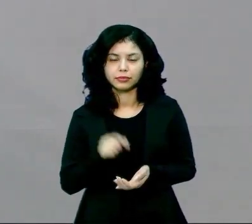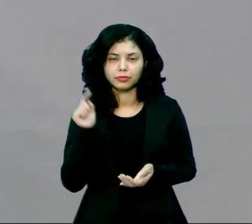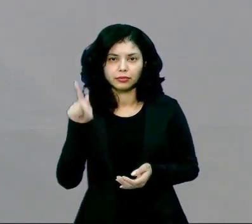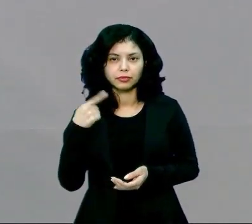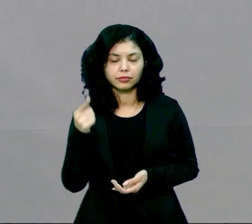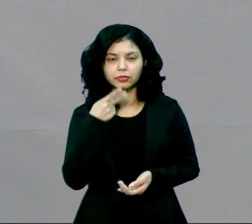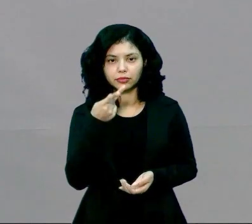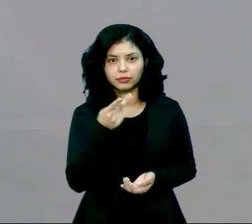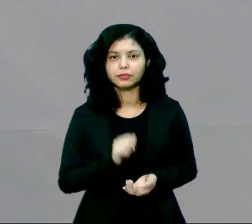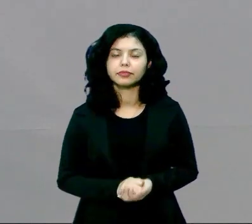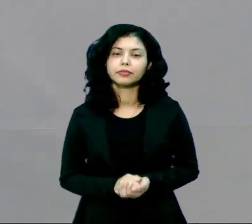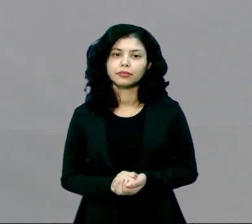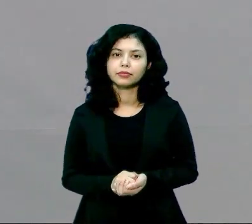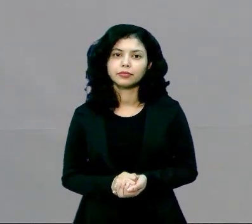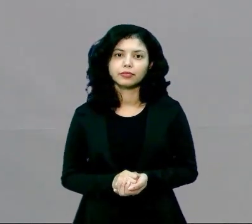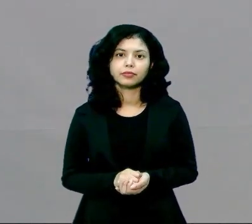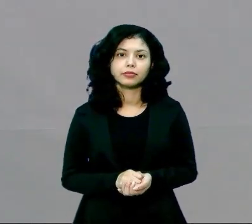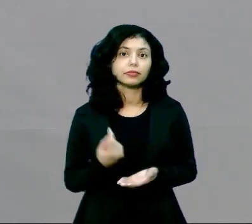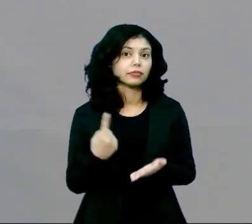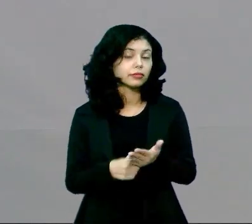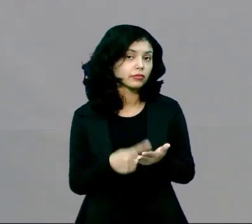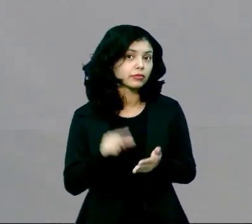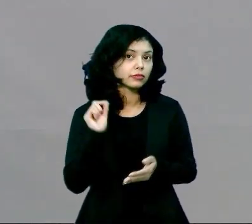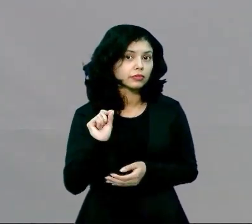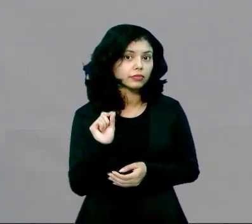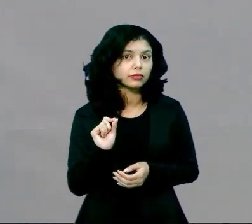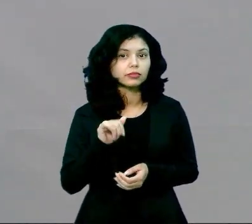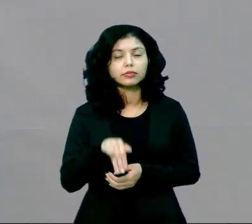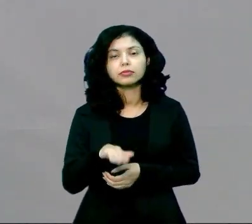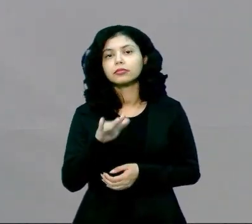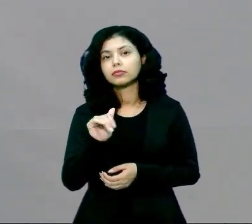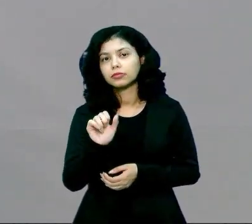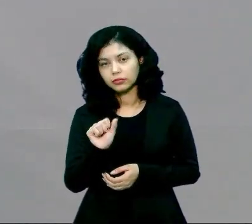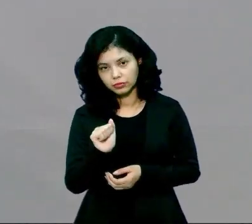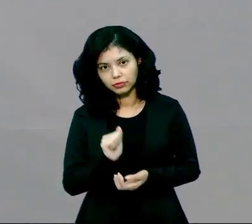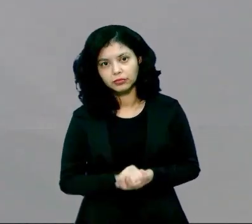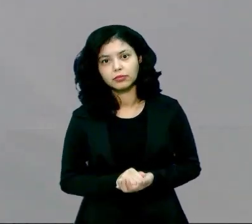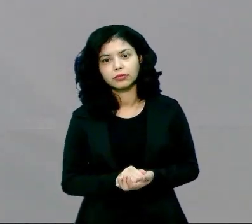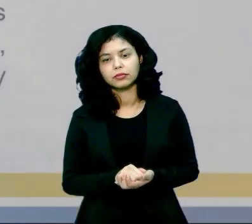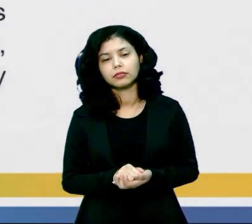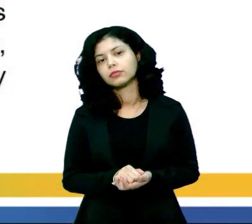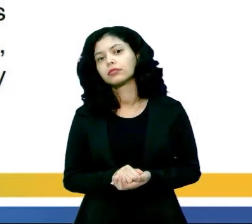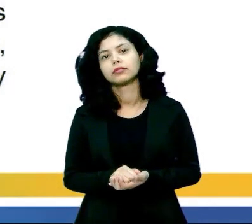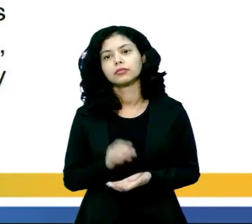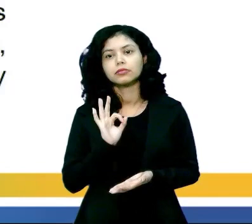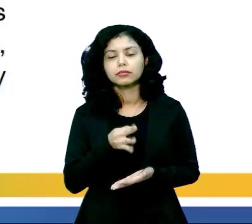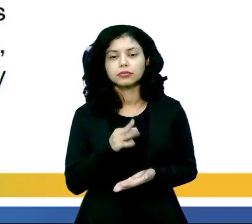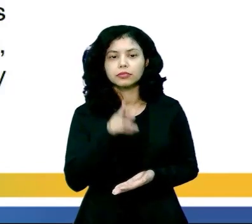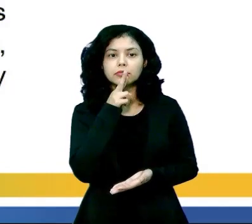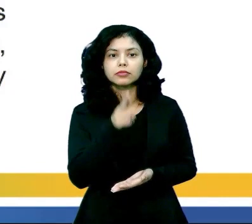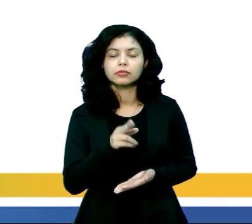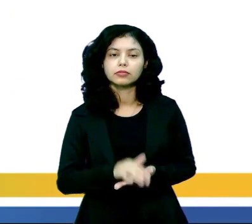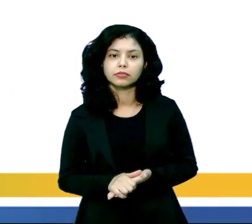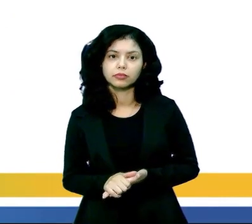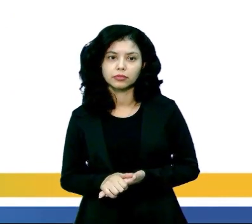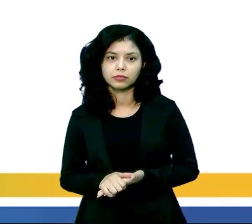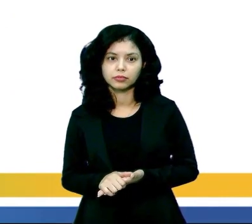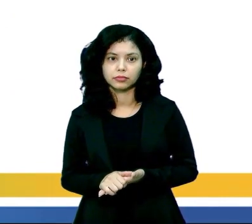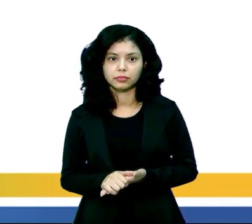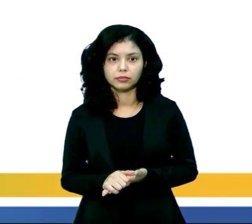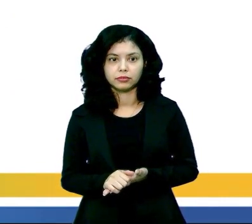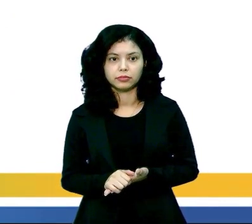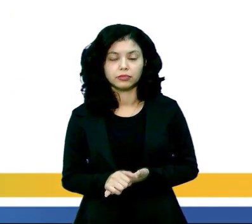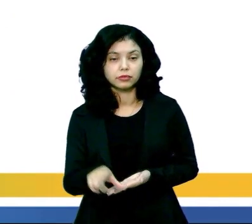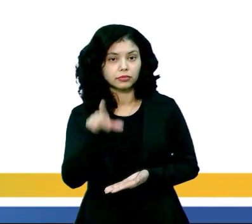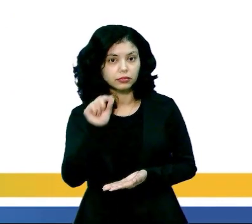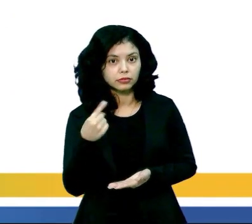aquilo que o Frei disse, né, não foi levado em consideração pelos maias. Então, com certeza que a nossa resposta, a nossa alternativa,